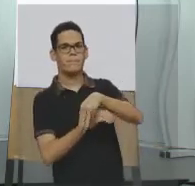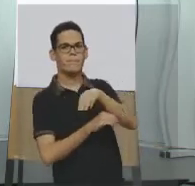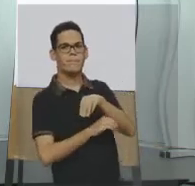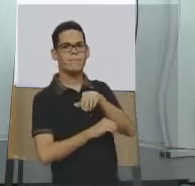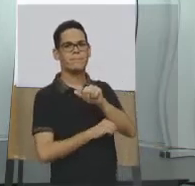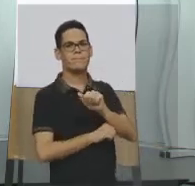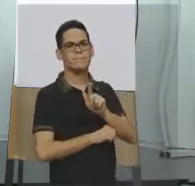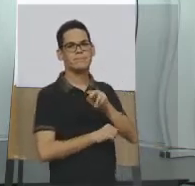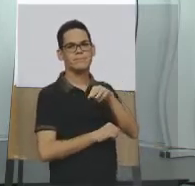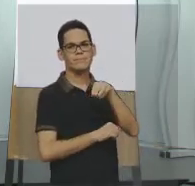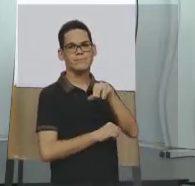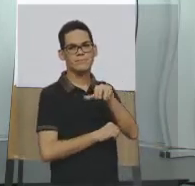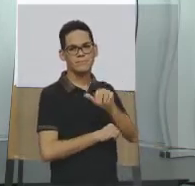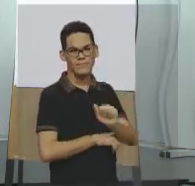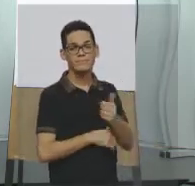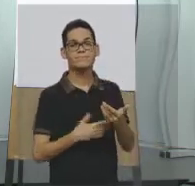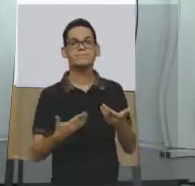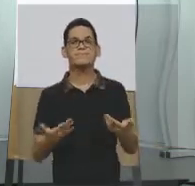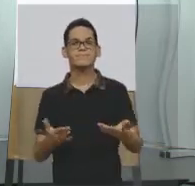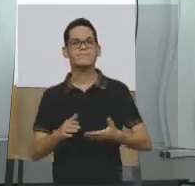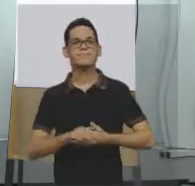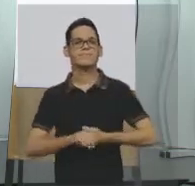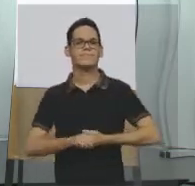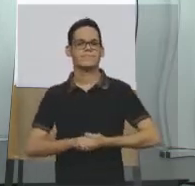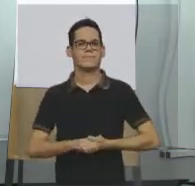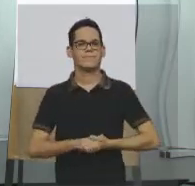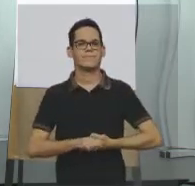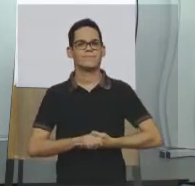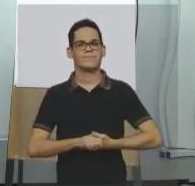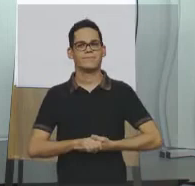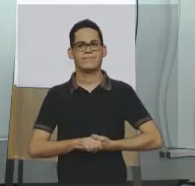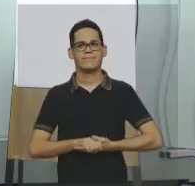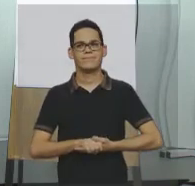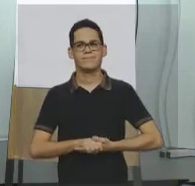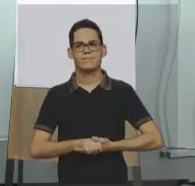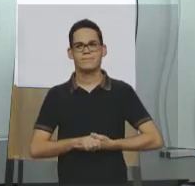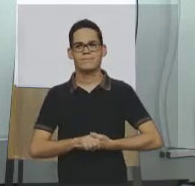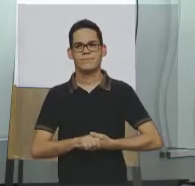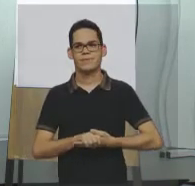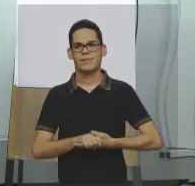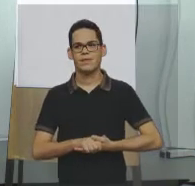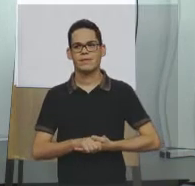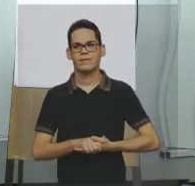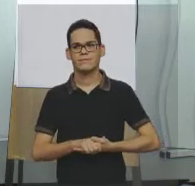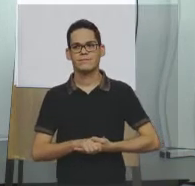entre essas placas que estão se afastando.